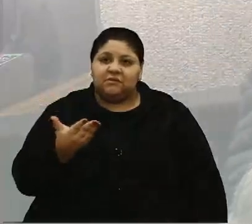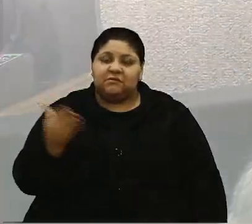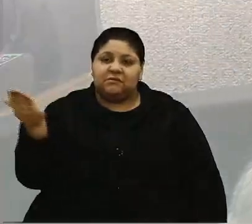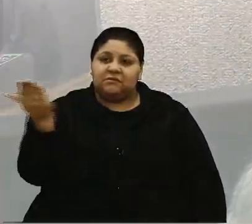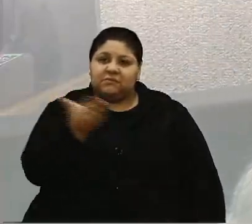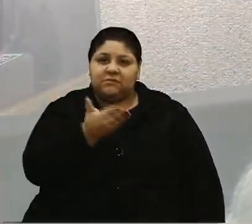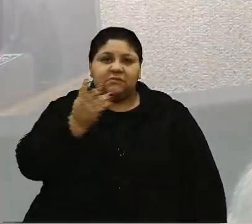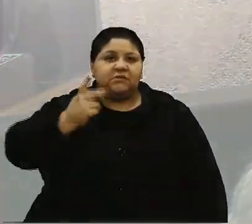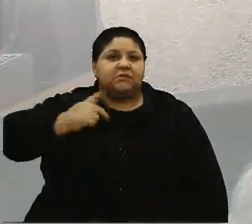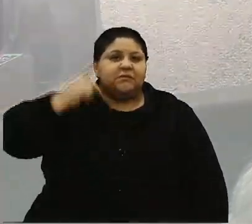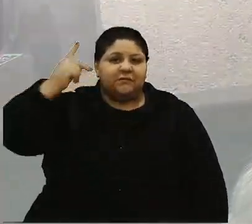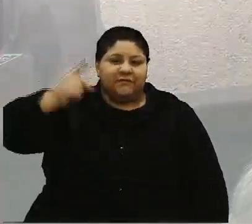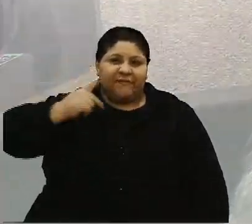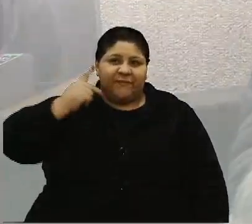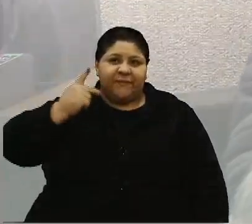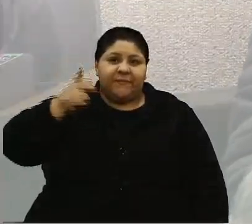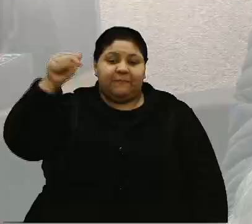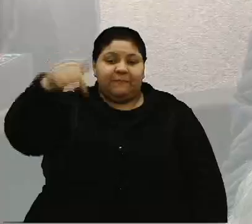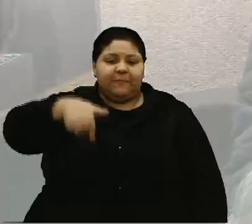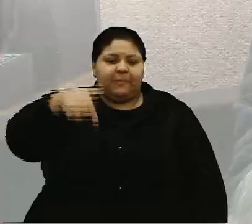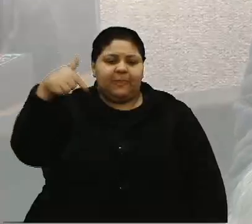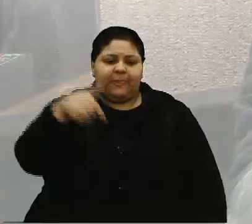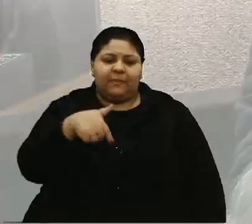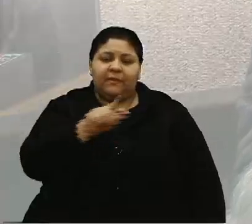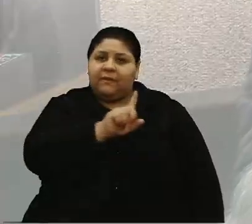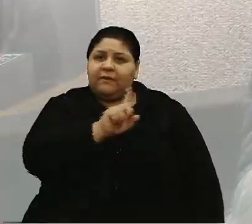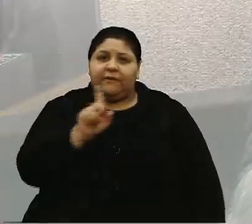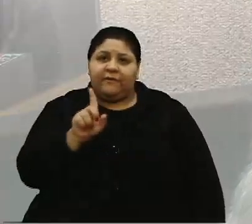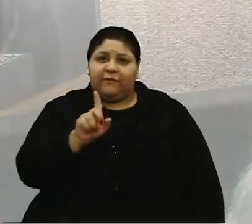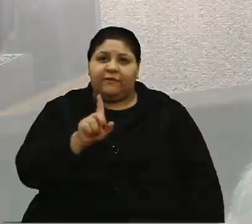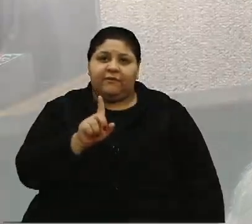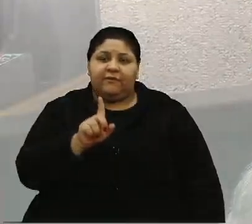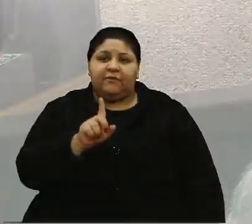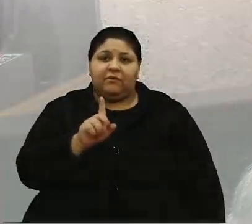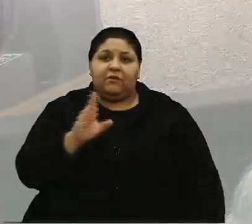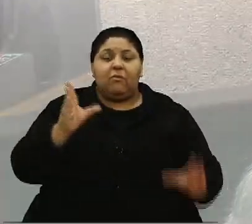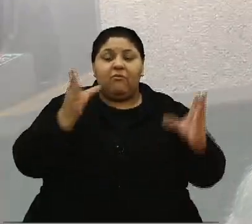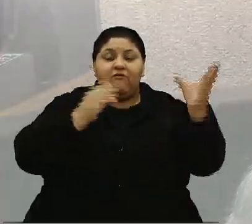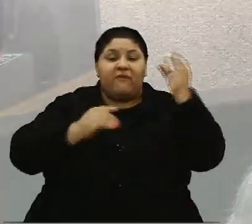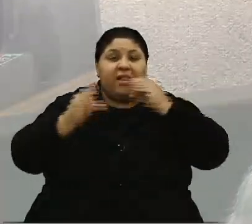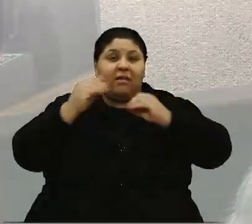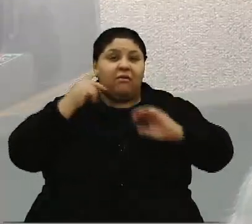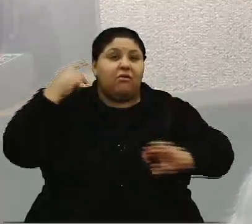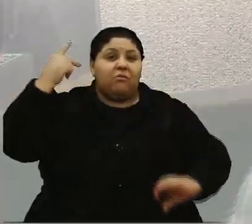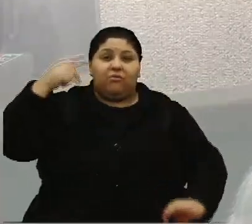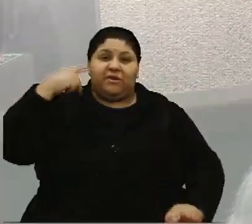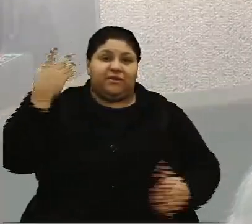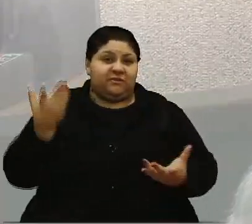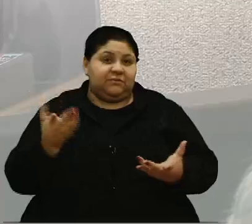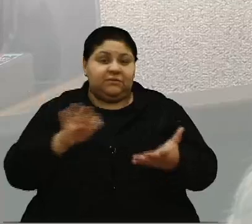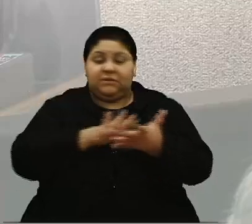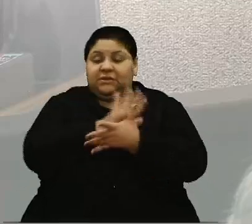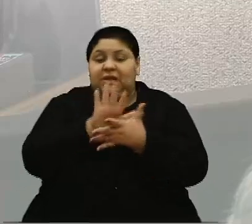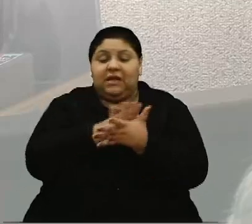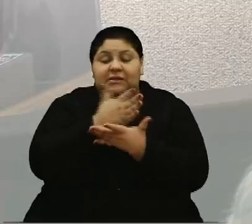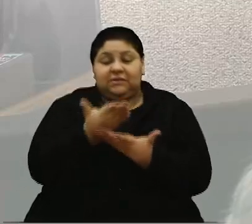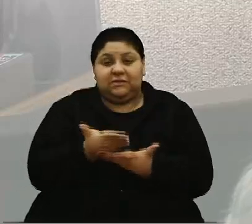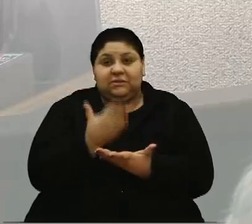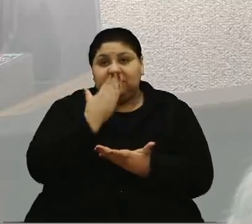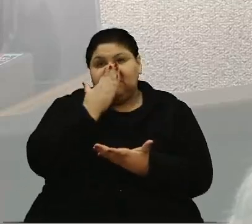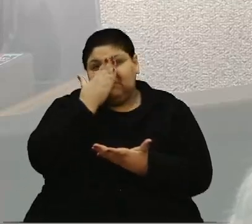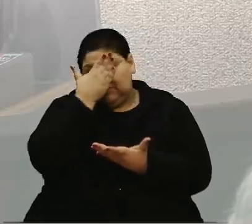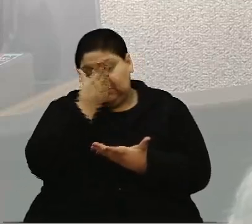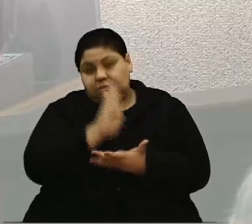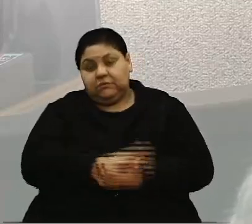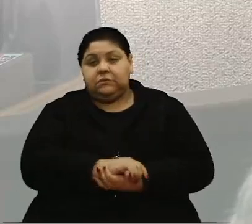senhores vereadores, aqui não é nenhum proletismo político, não é nada de fazer